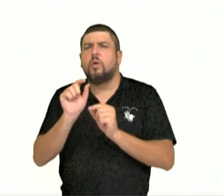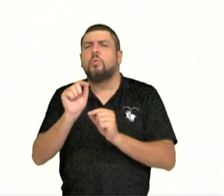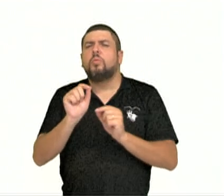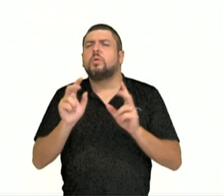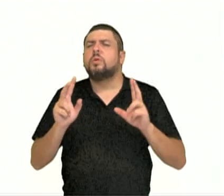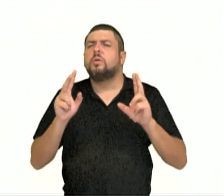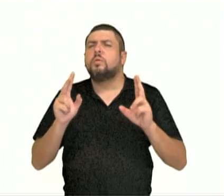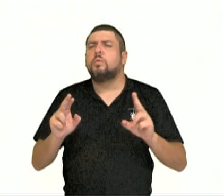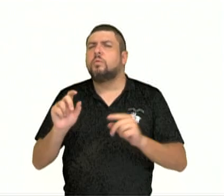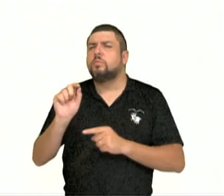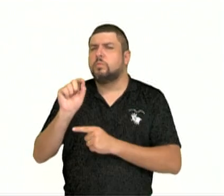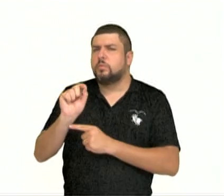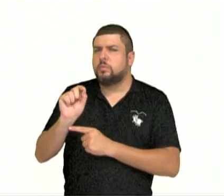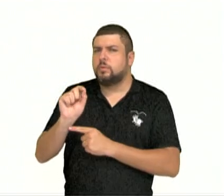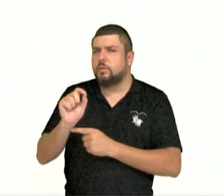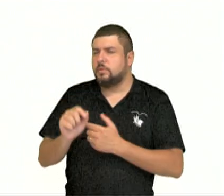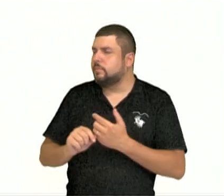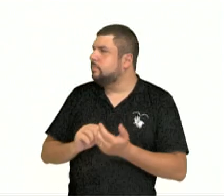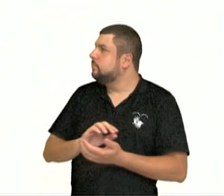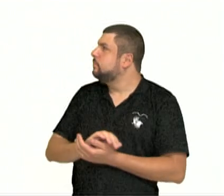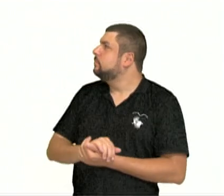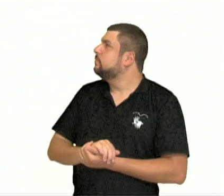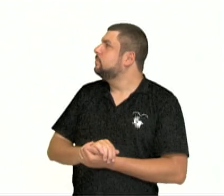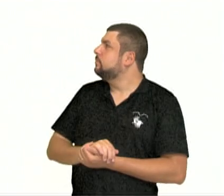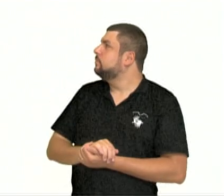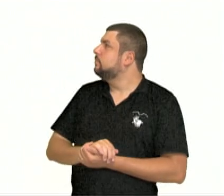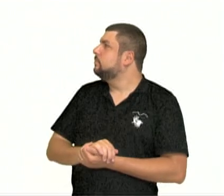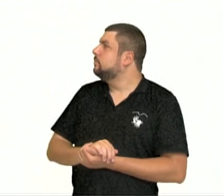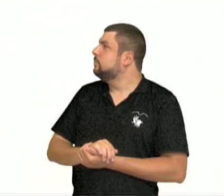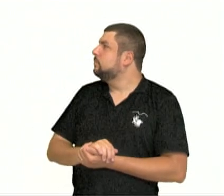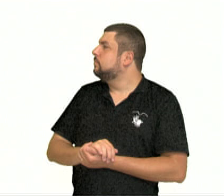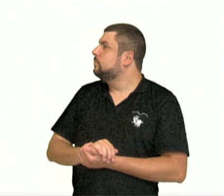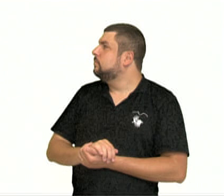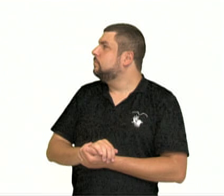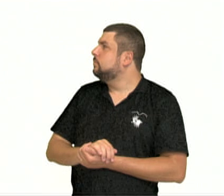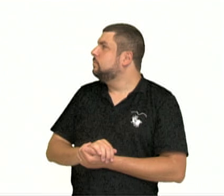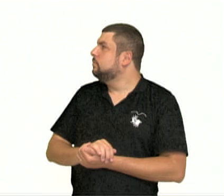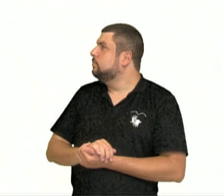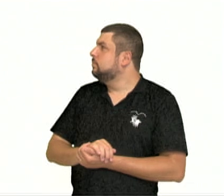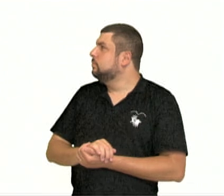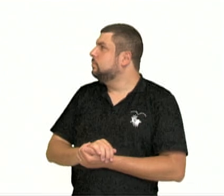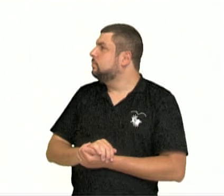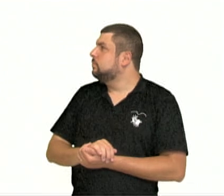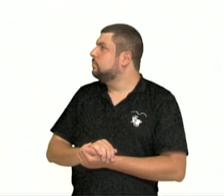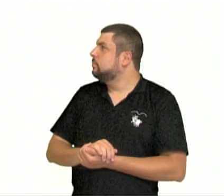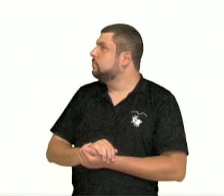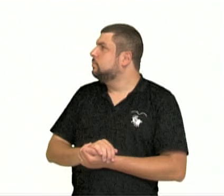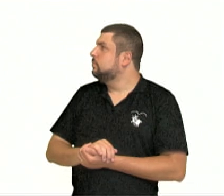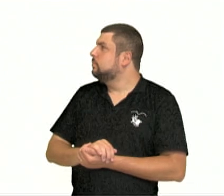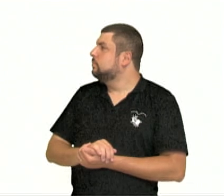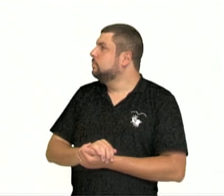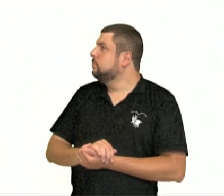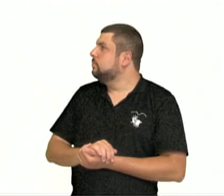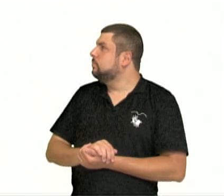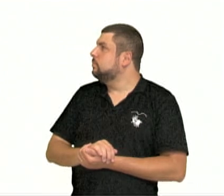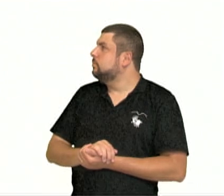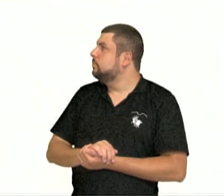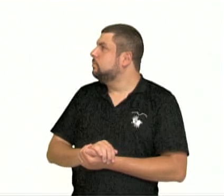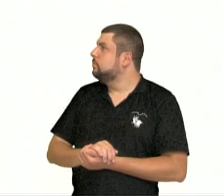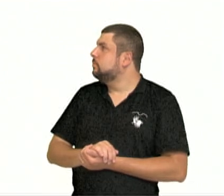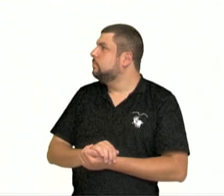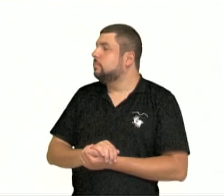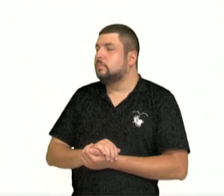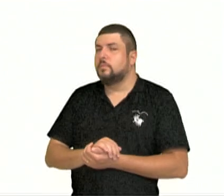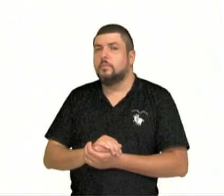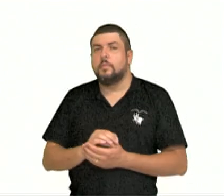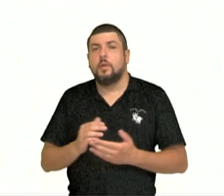no pongas, no seas, no bebas, no fumes, no tosas e no respires.